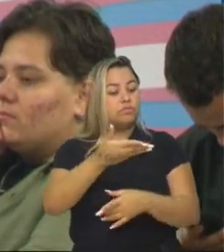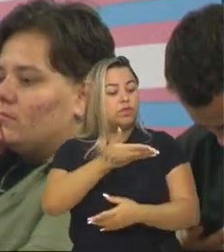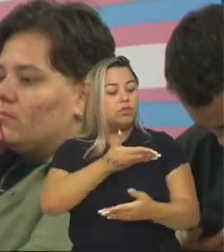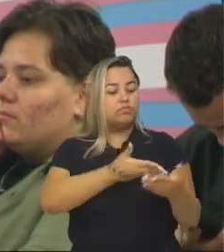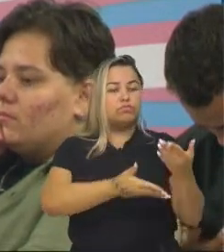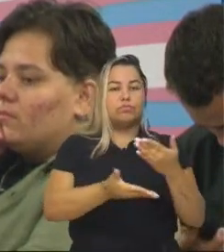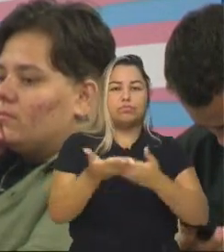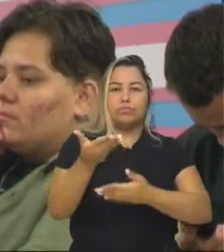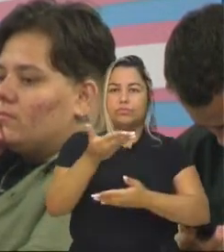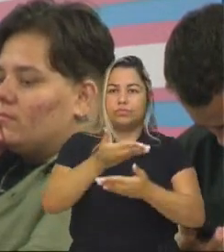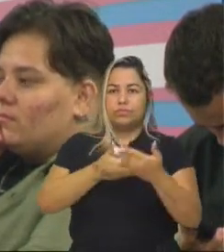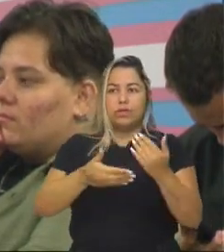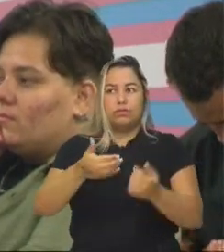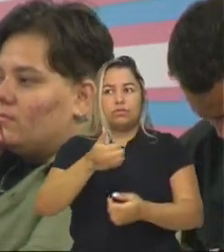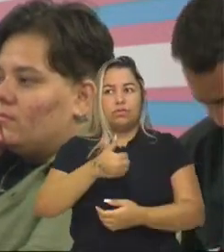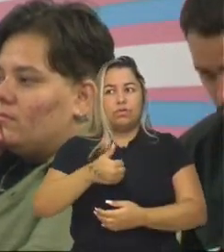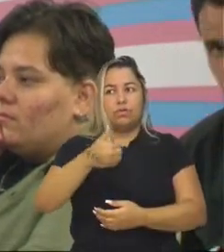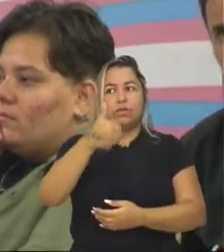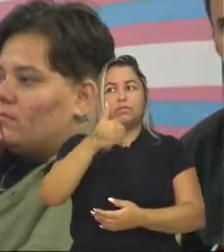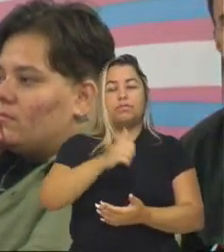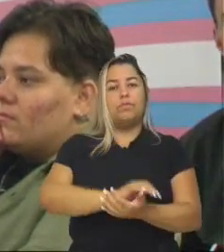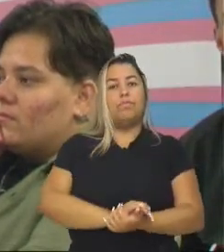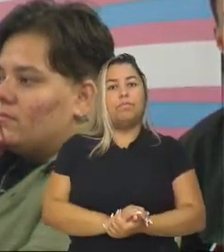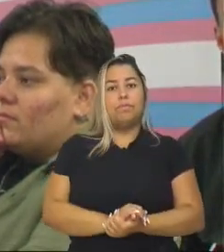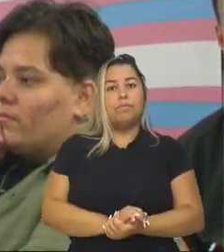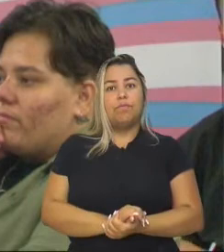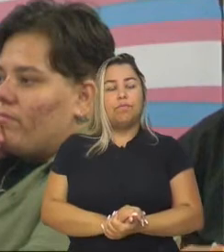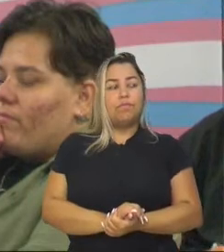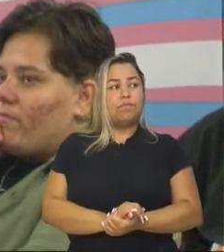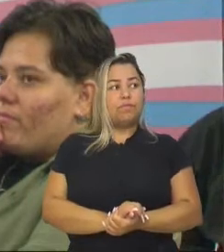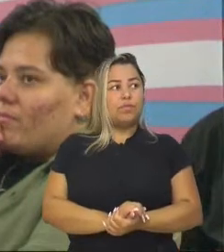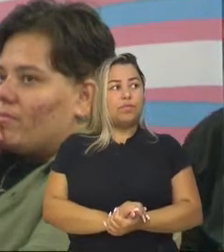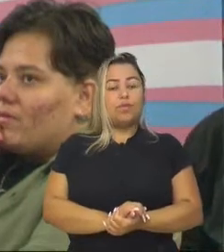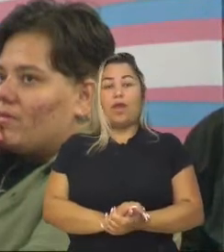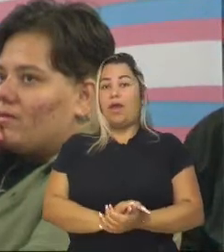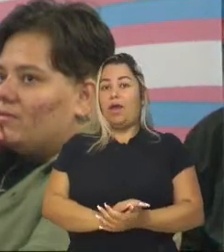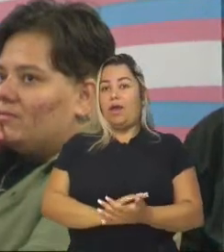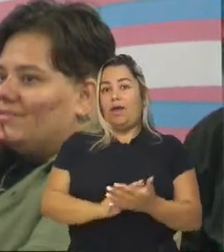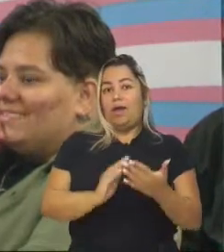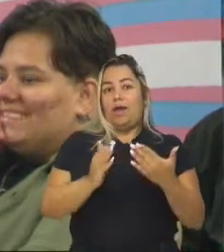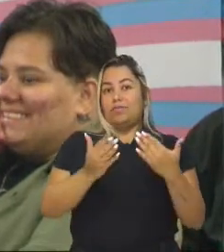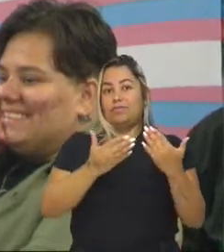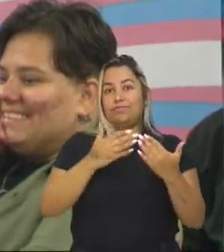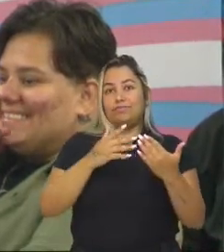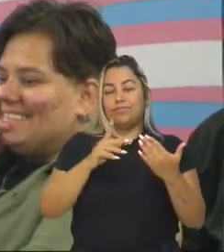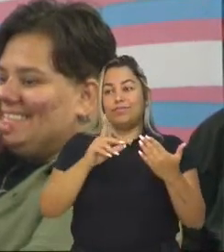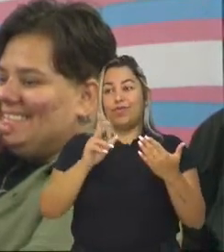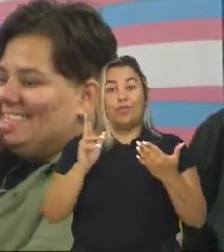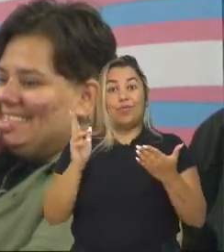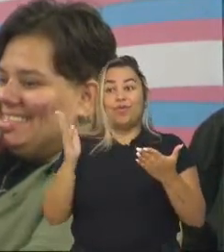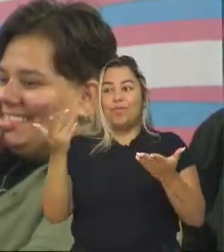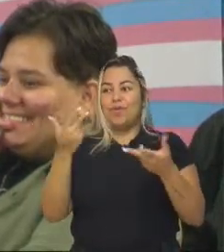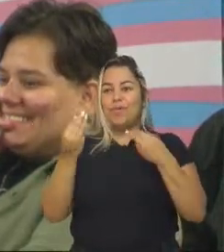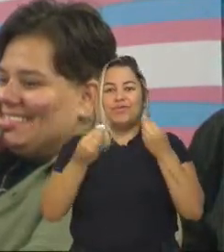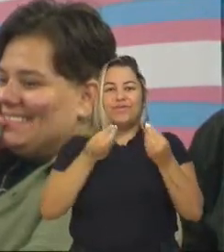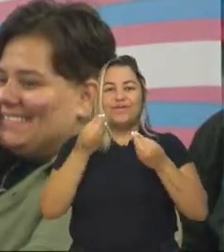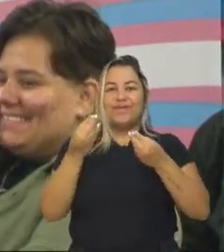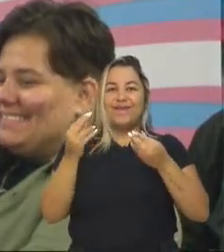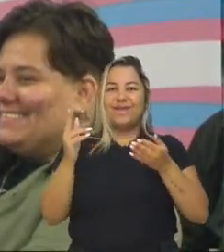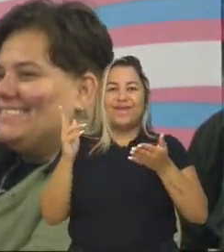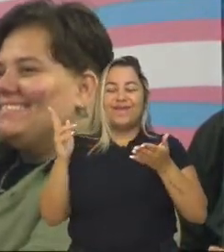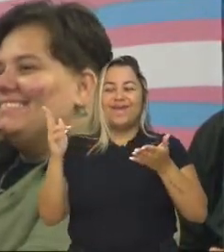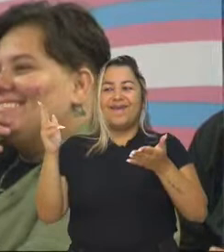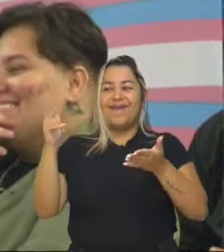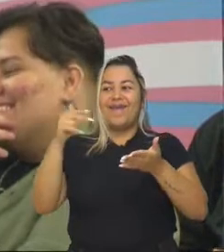nos potencializando. Né? E eu caí de muito paraquedas, sempre vou falar, eu caí de paraquedas, não só